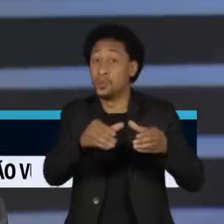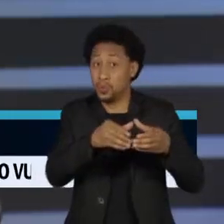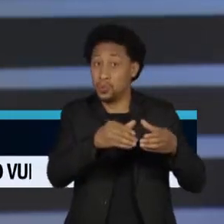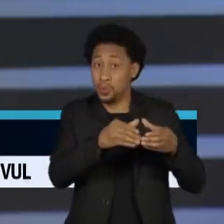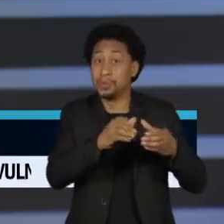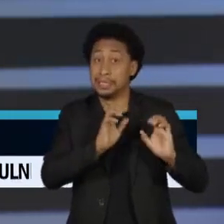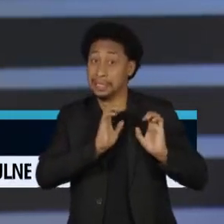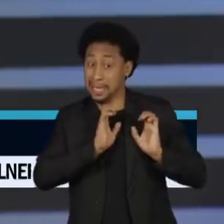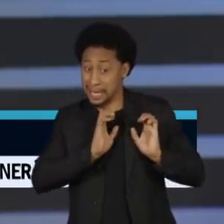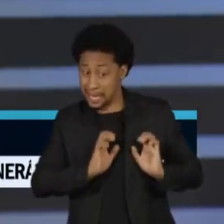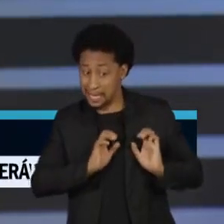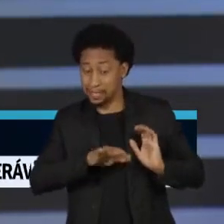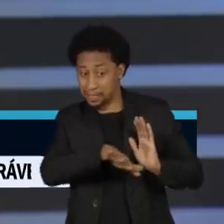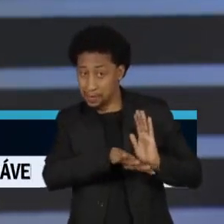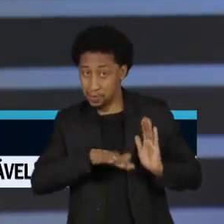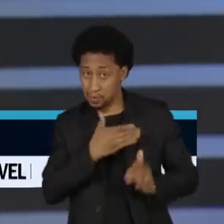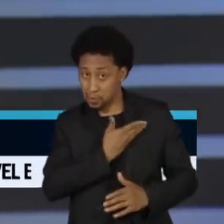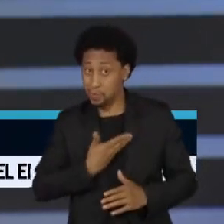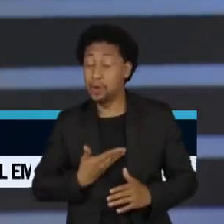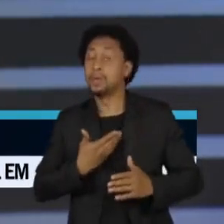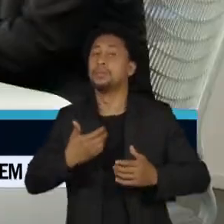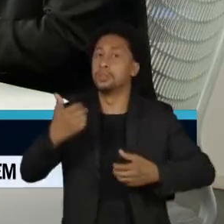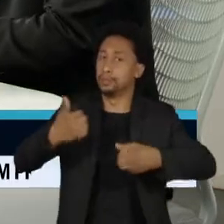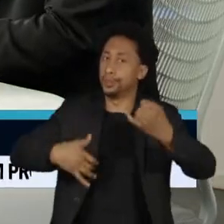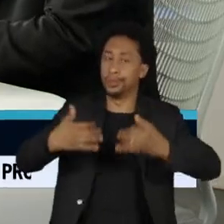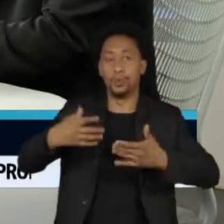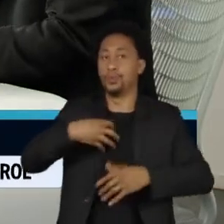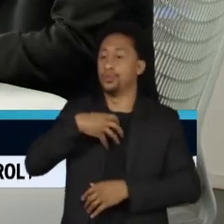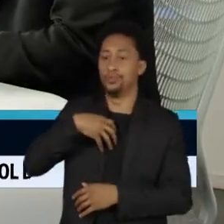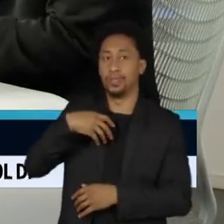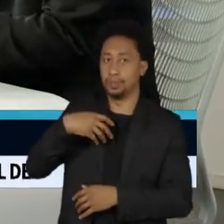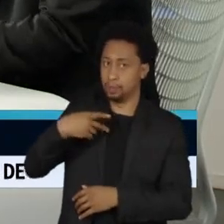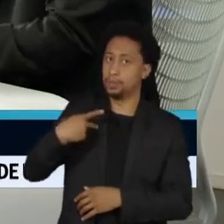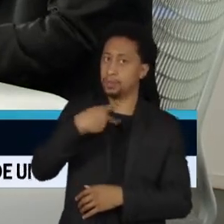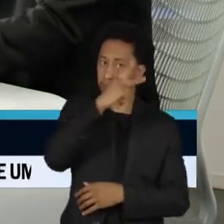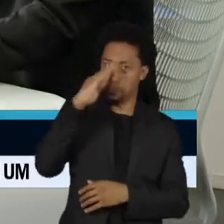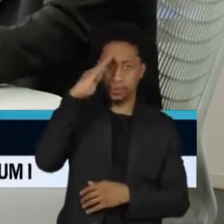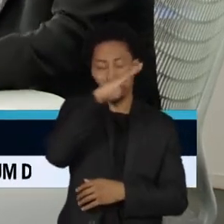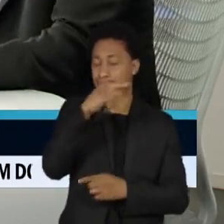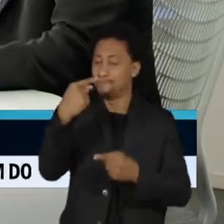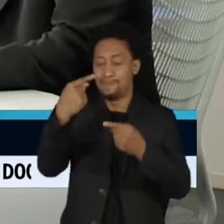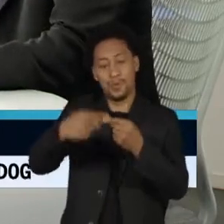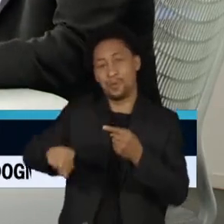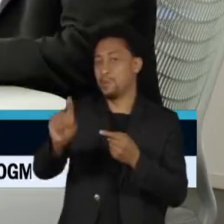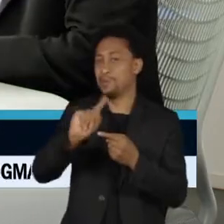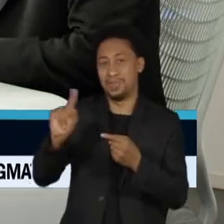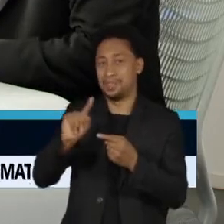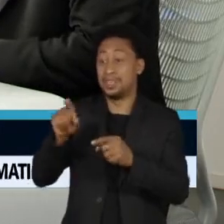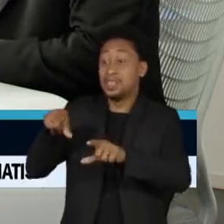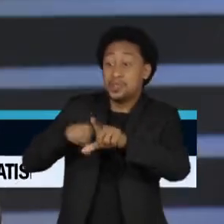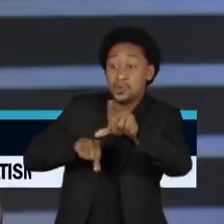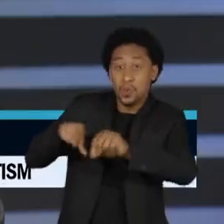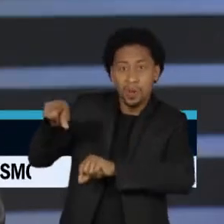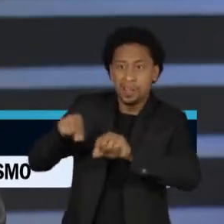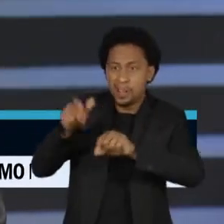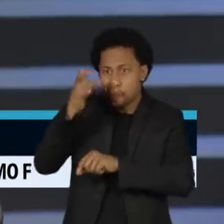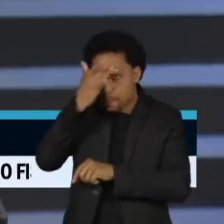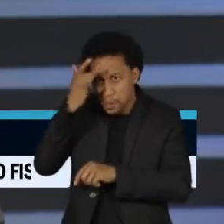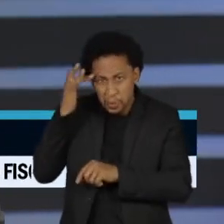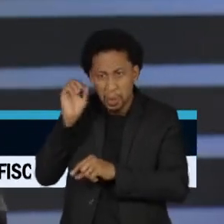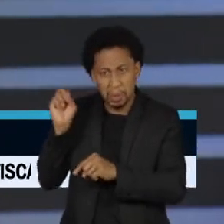as nomeações estão muito fora do padrão usual do que se imaginaria uma indicação técnica para um cargo desse Ou seja